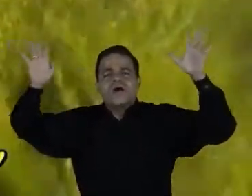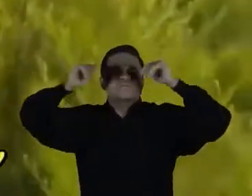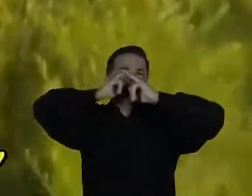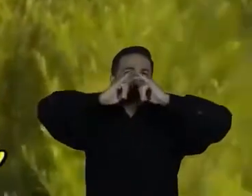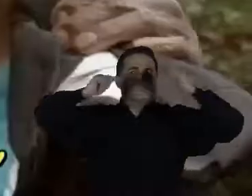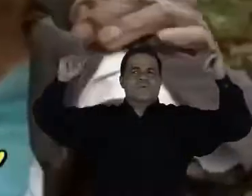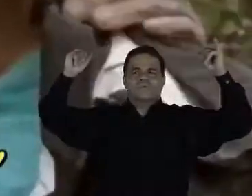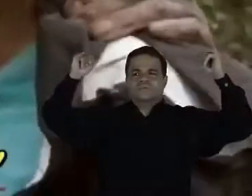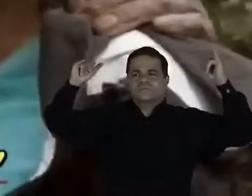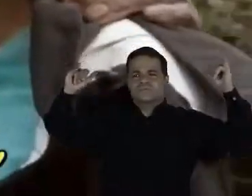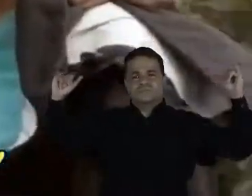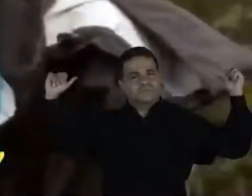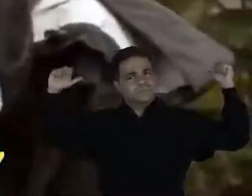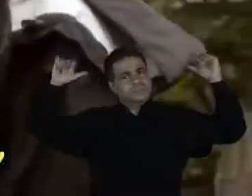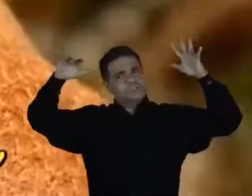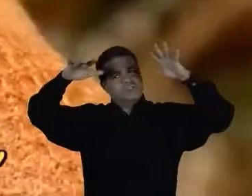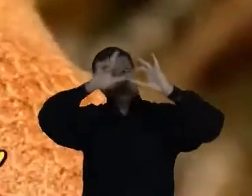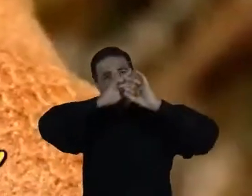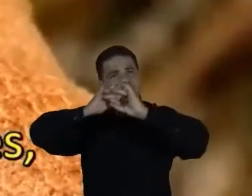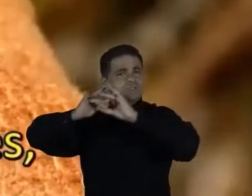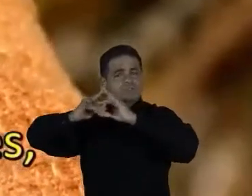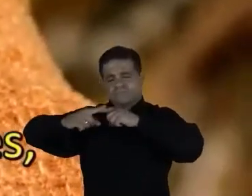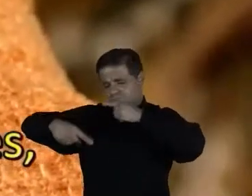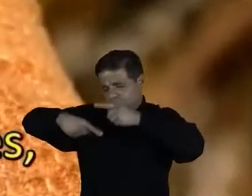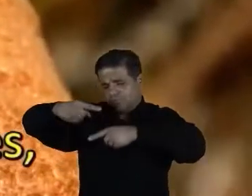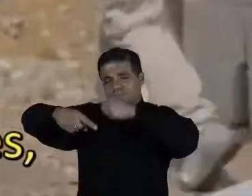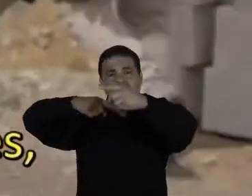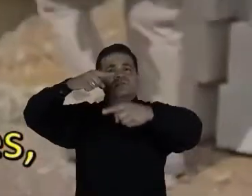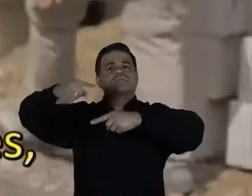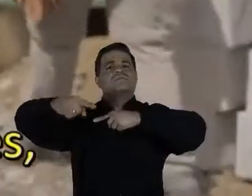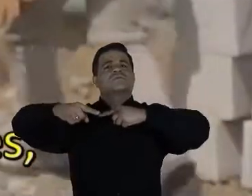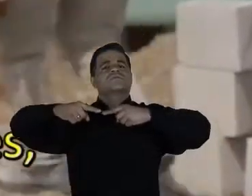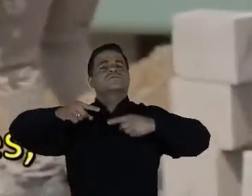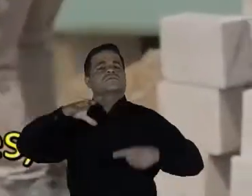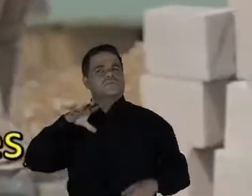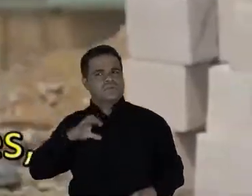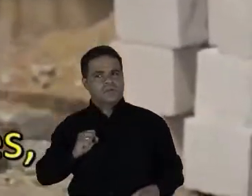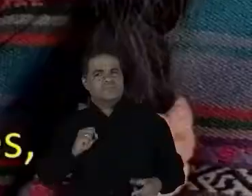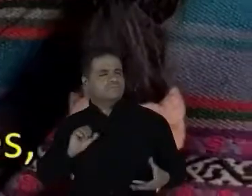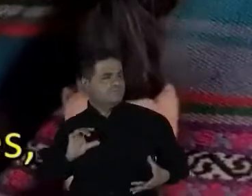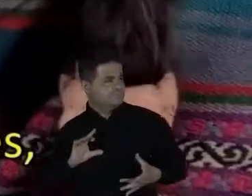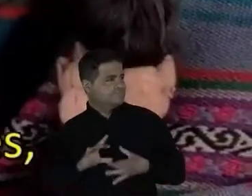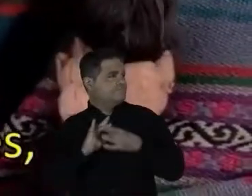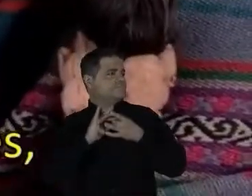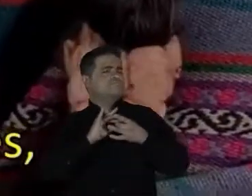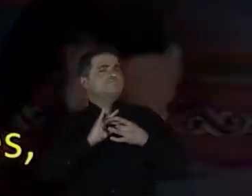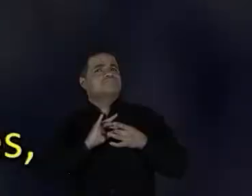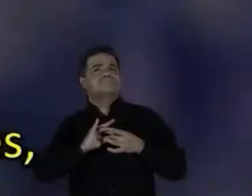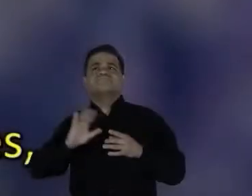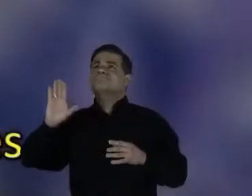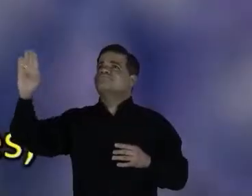energia que une as gerações. E com um amor que conecta continentes.